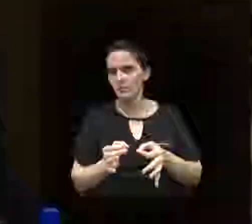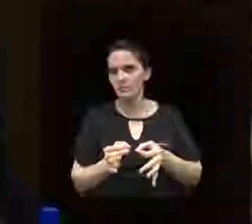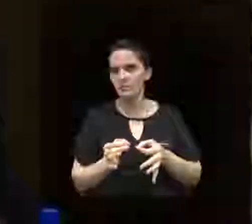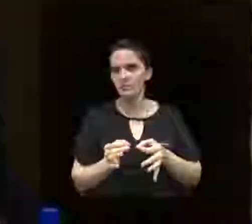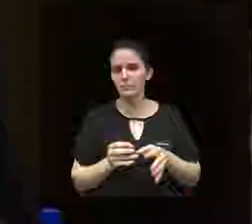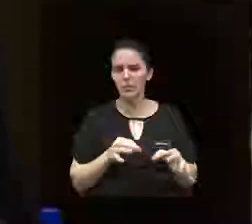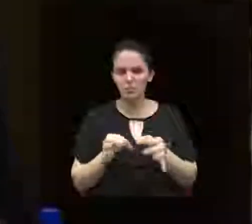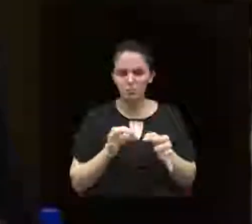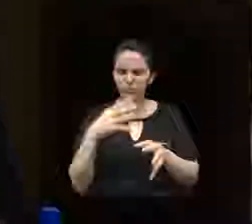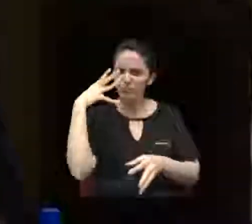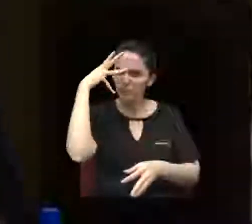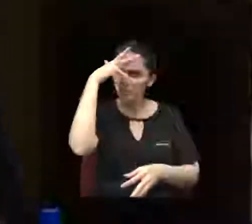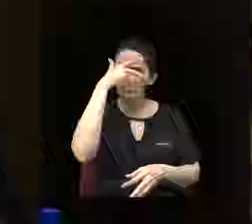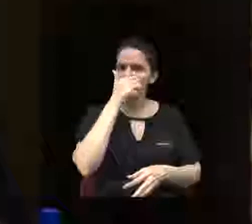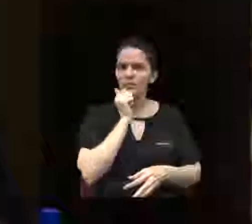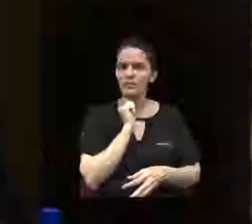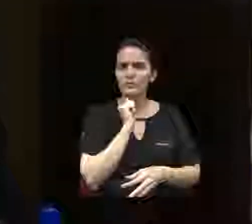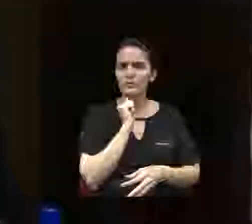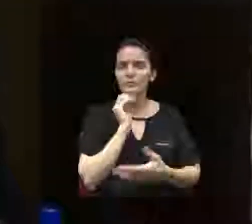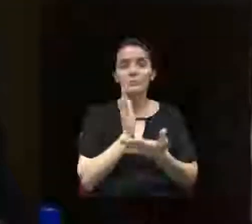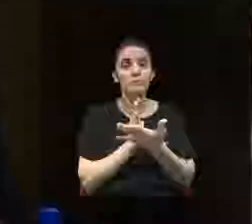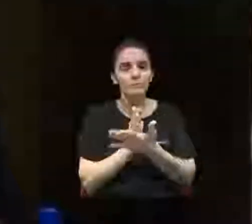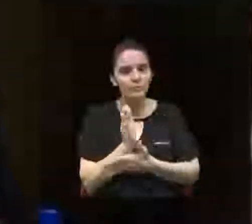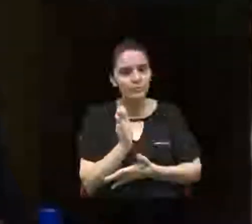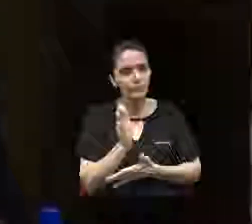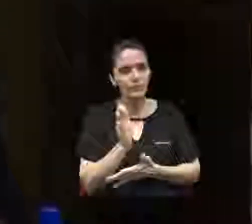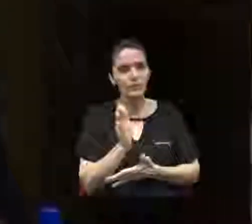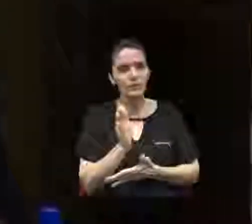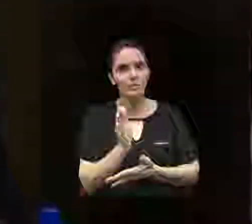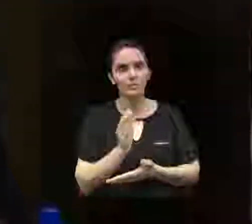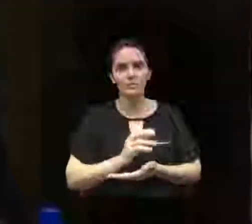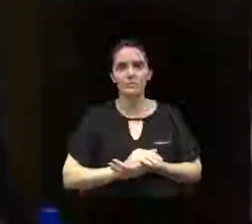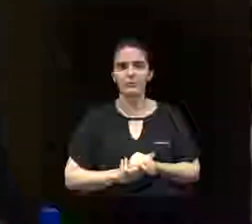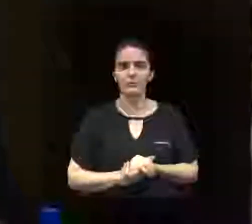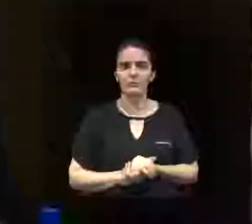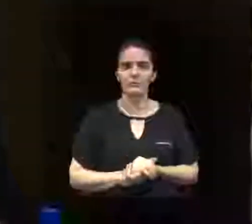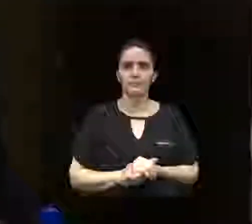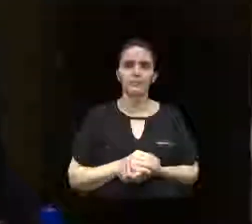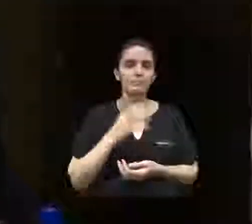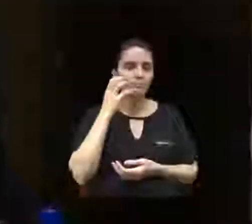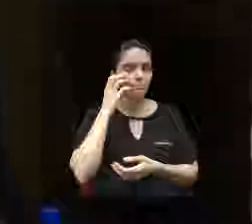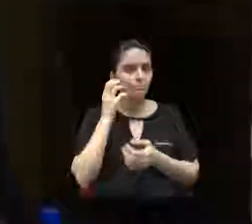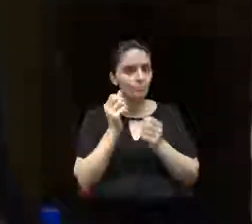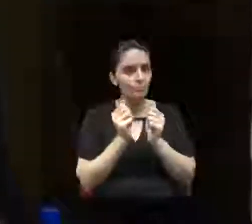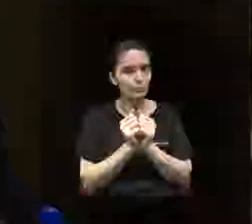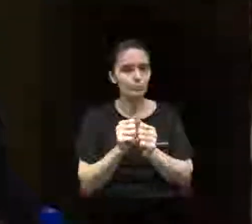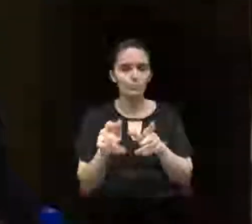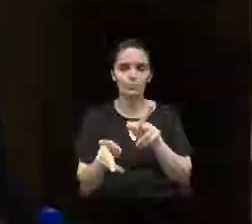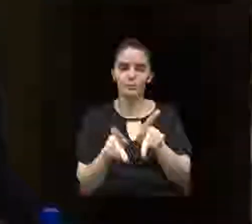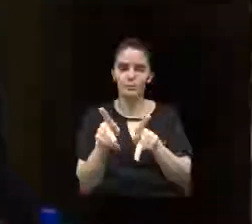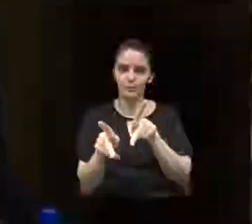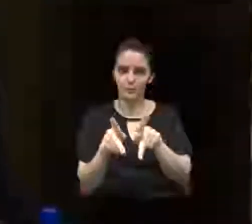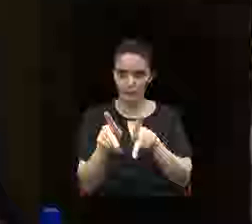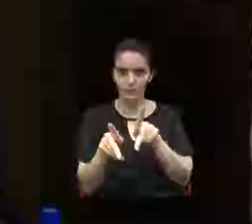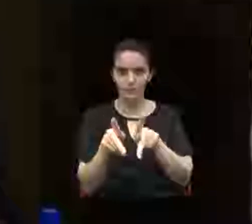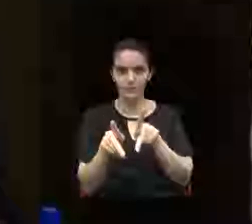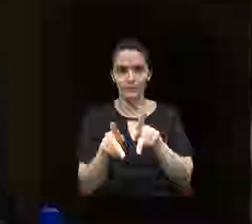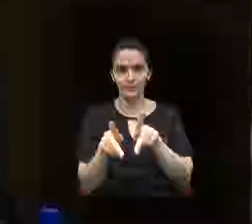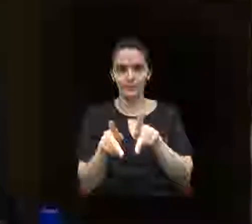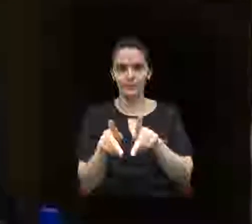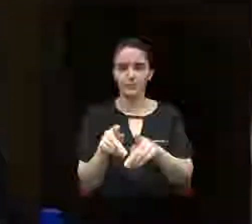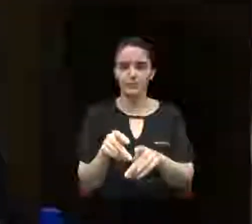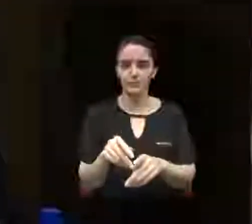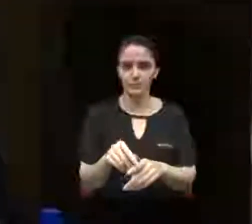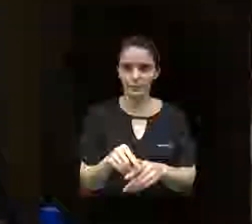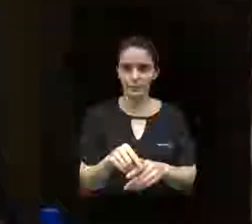fez, elaborou, foi aprovado e você vive o projeto junto com a população. Você leva à população essa